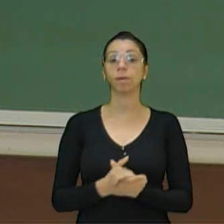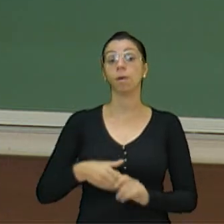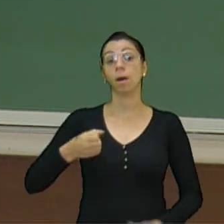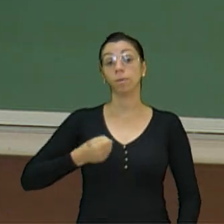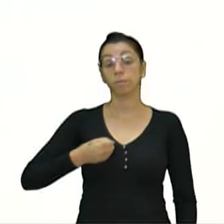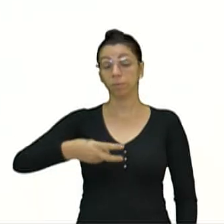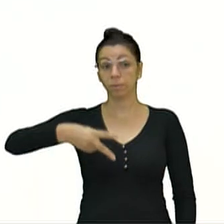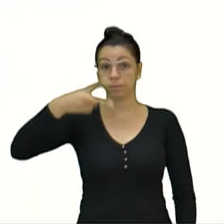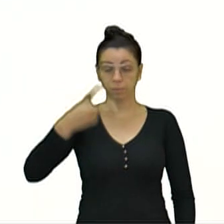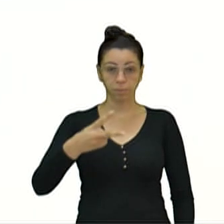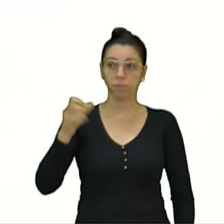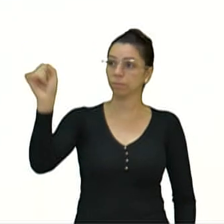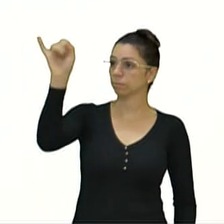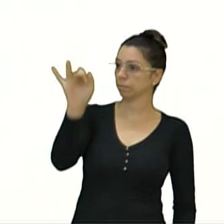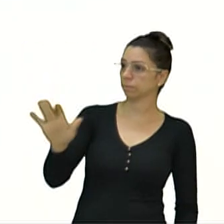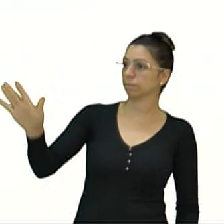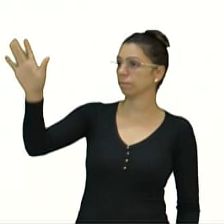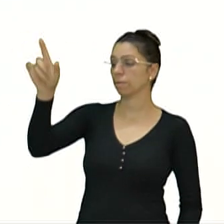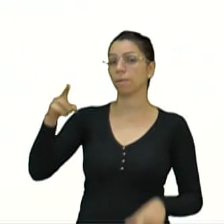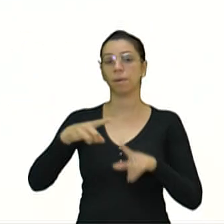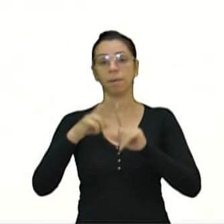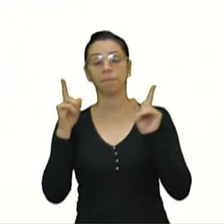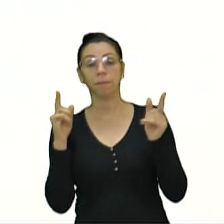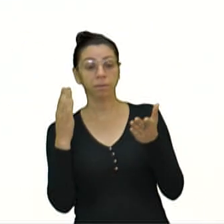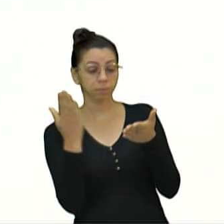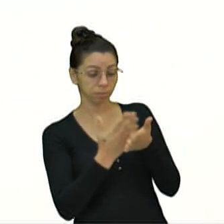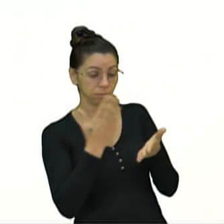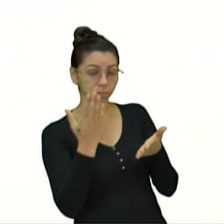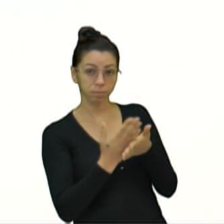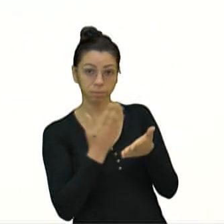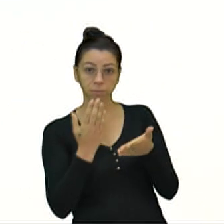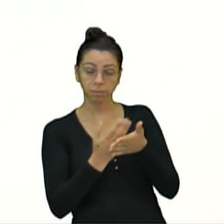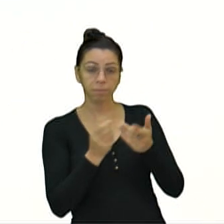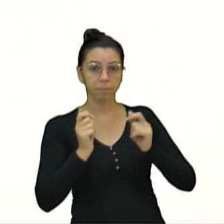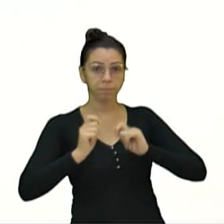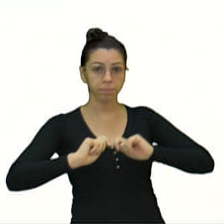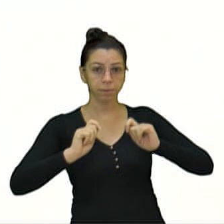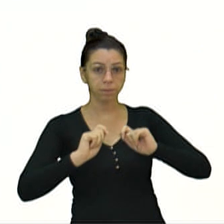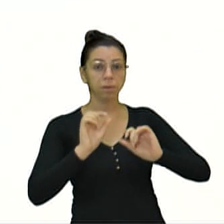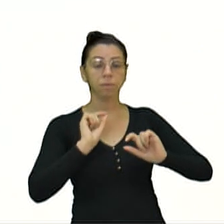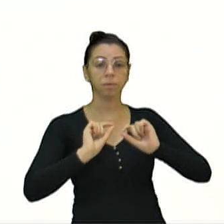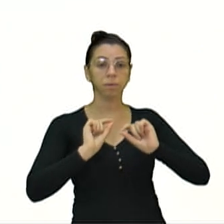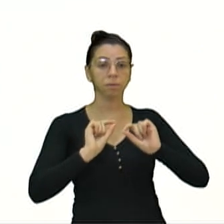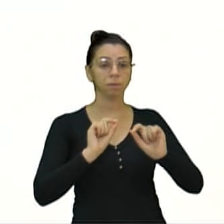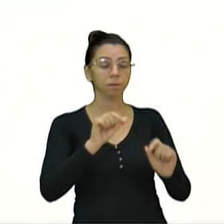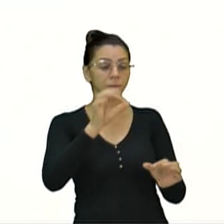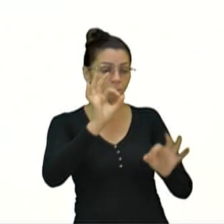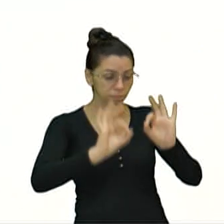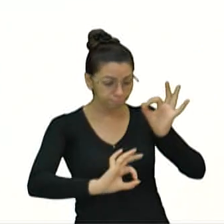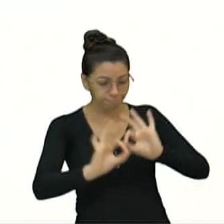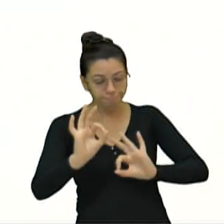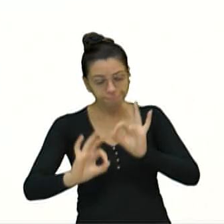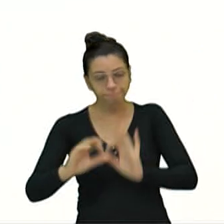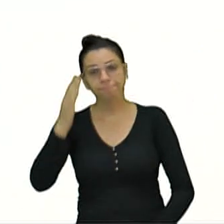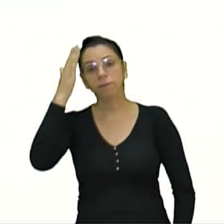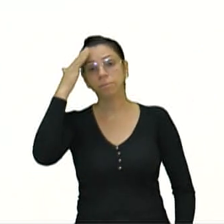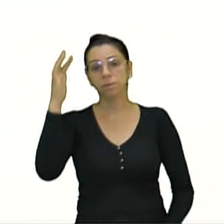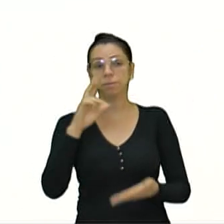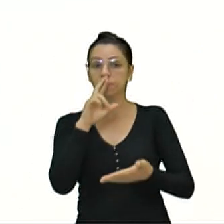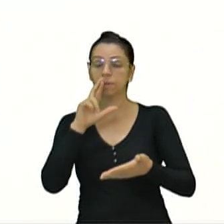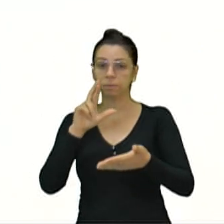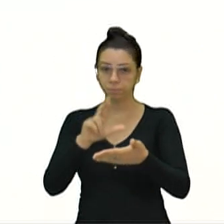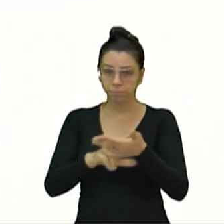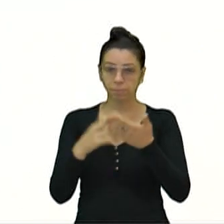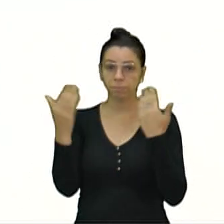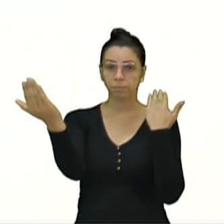claro que vocês não têm as imagens, mas aí no caderno de vocês, vocês tentem organizar de modo a você saber a resposta para